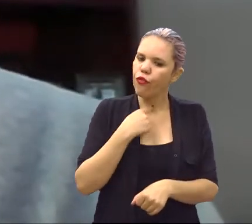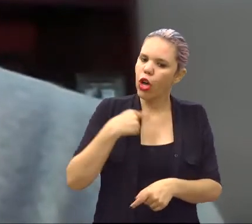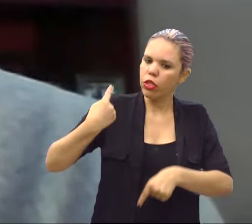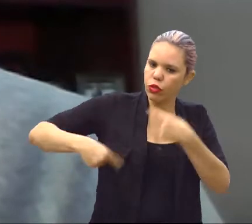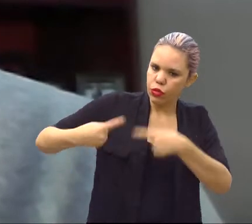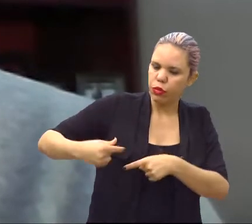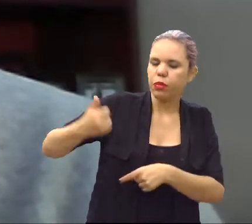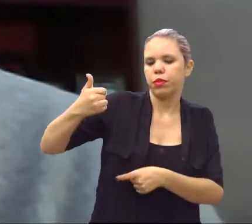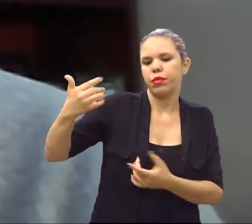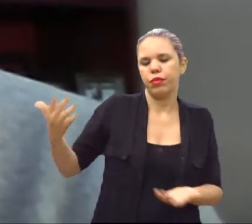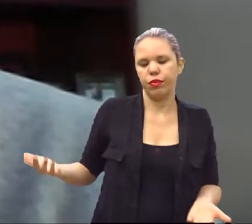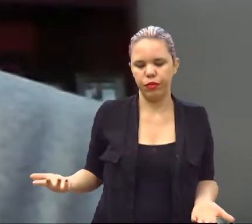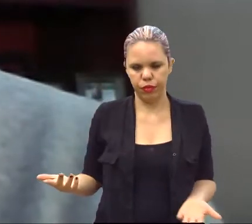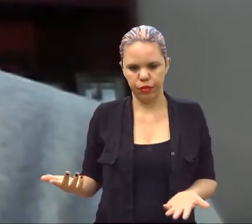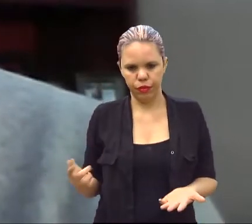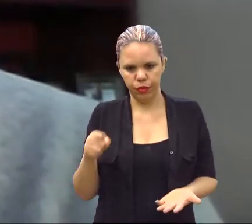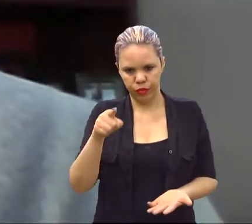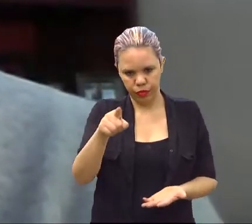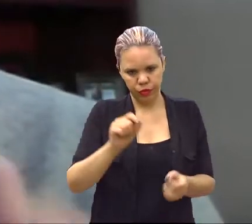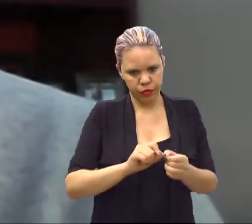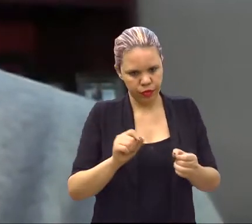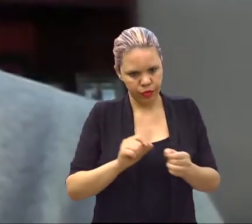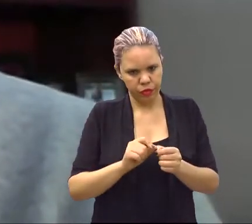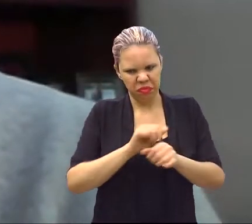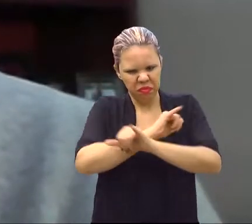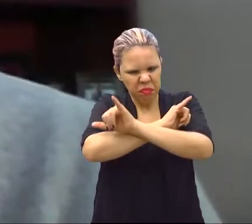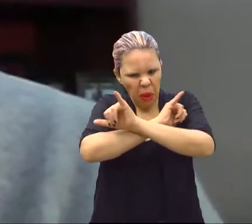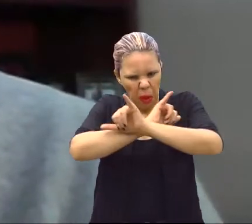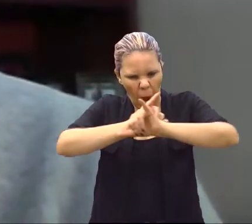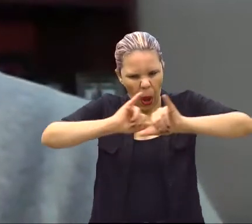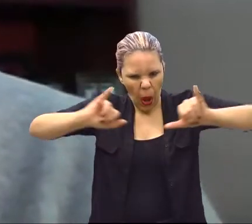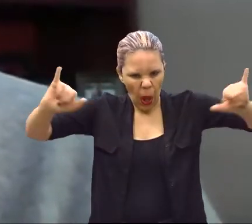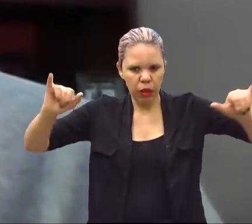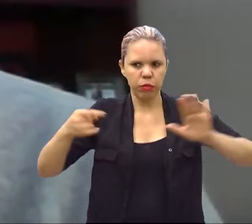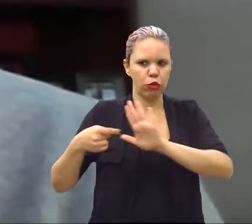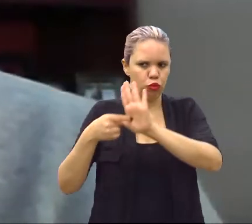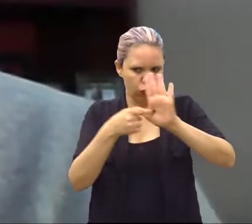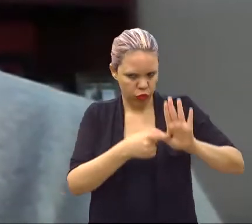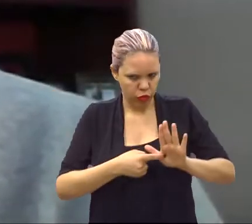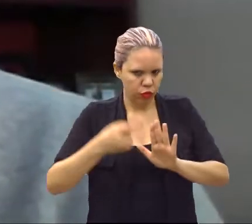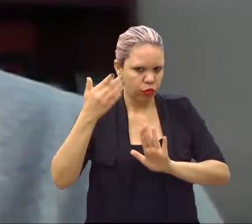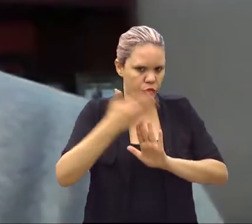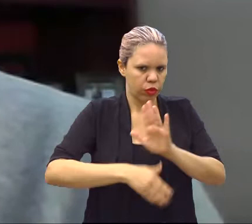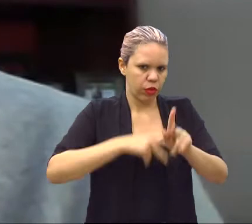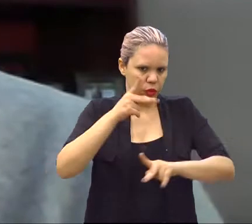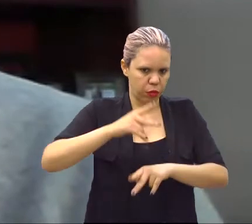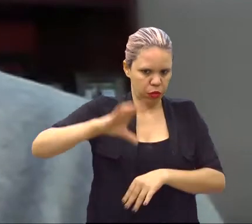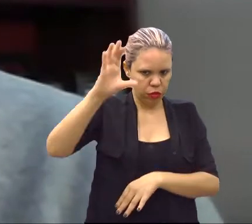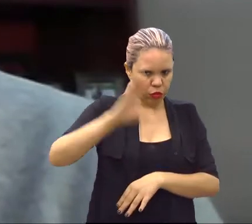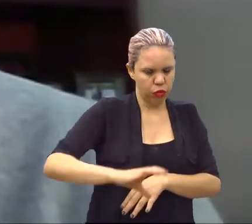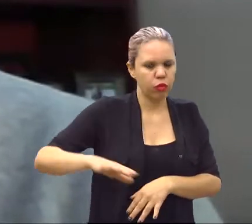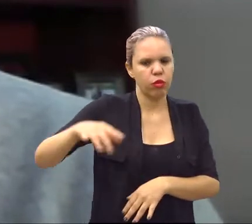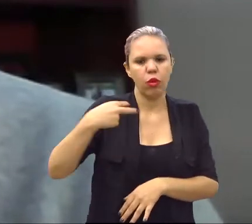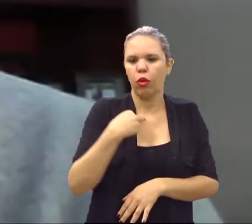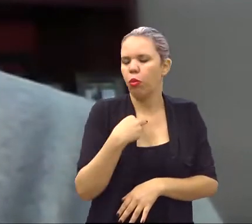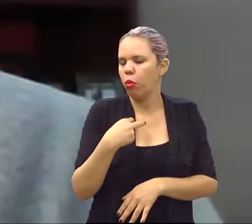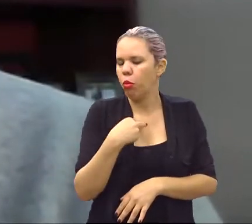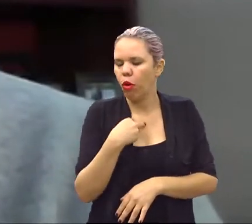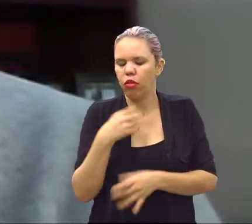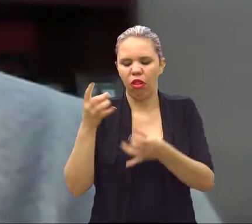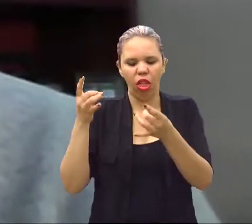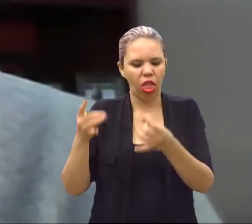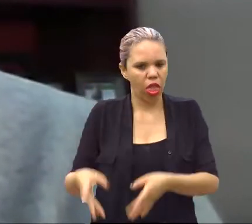vontade política, em primeiro lugar. Primeiro, você tem que fazer uma grande campanha, mostrando ao cidadão que não